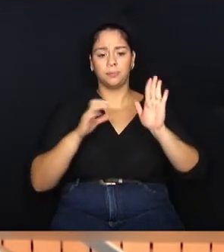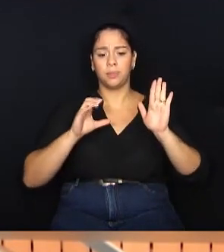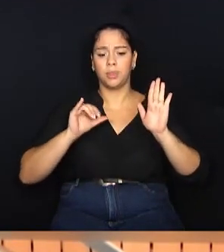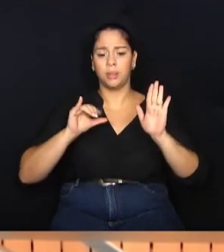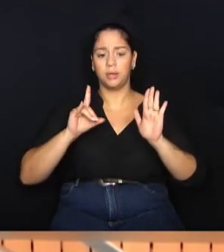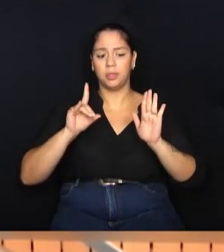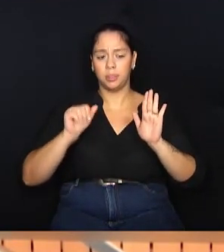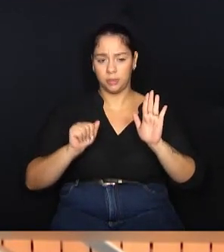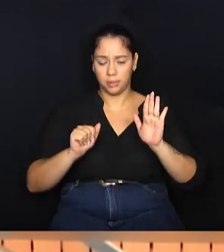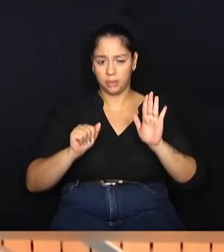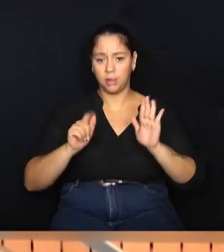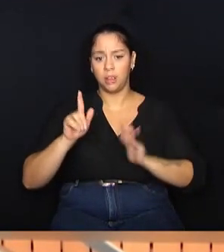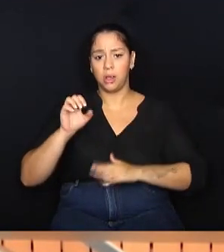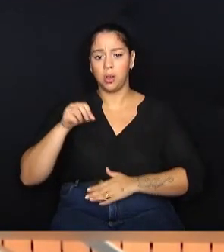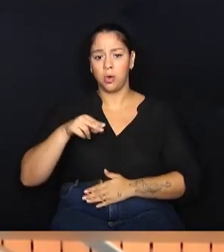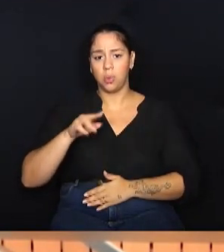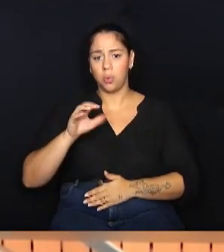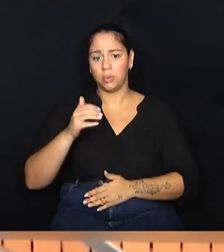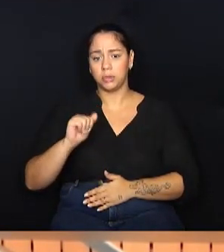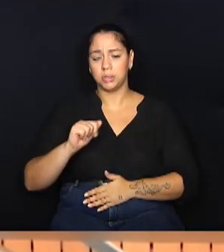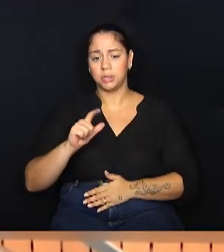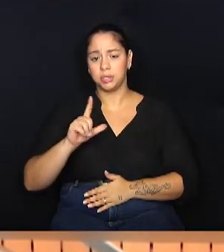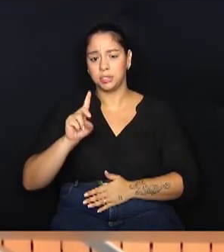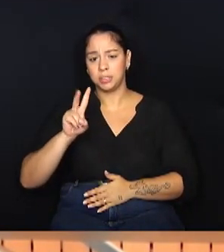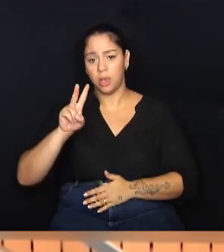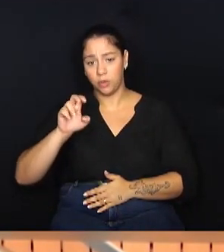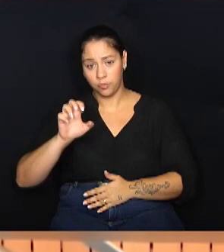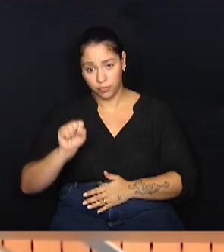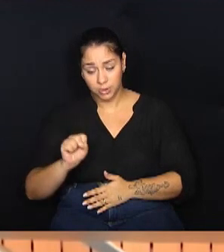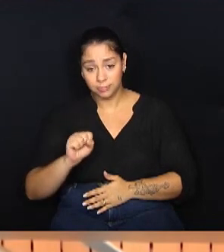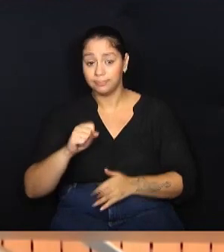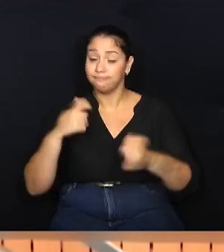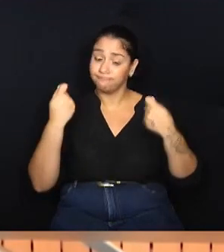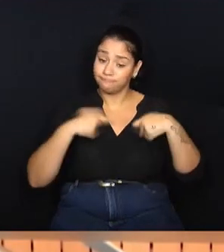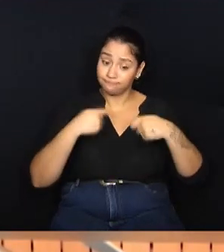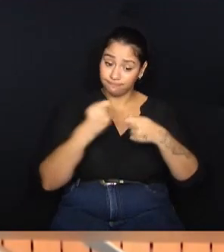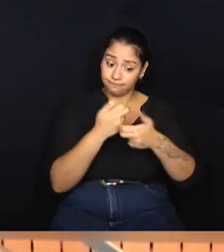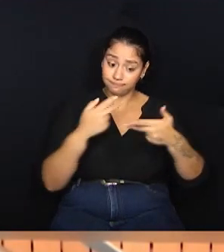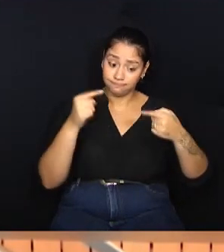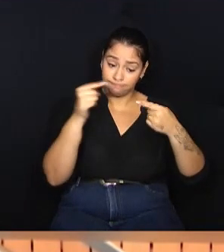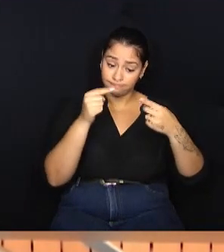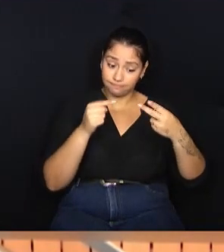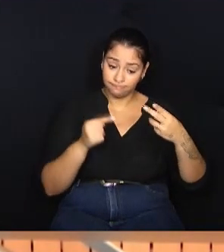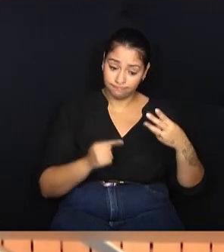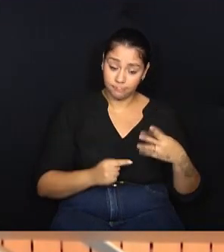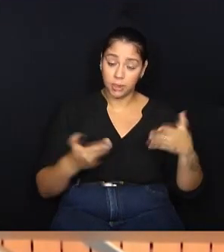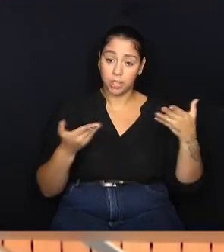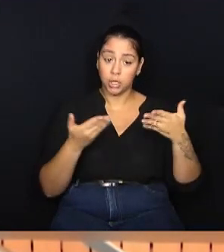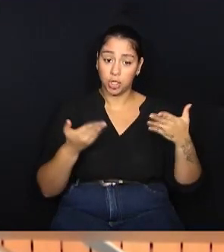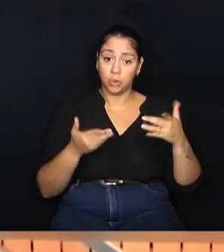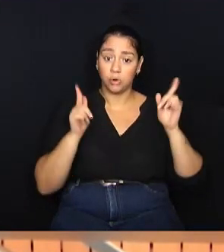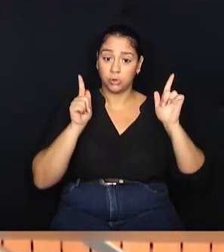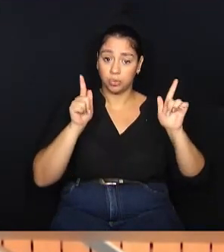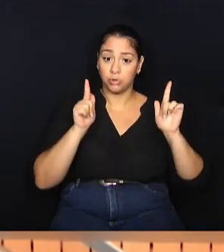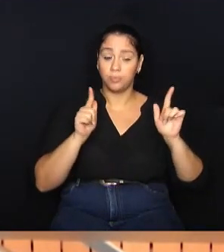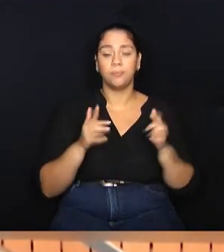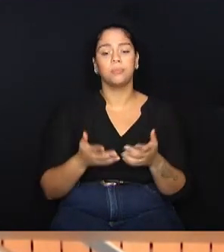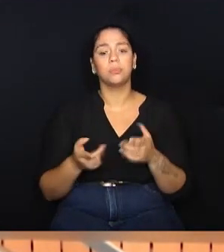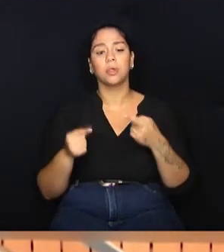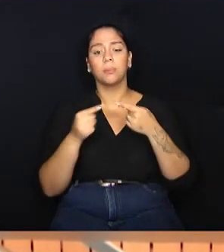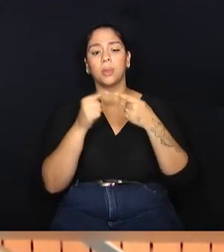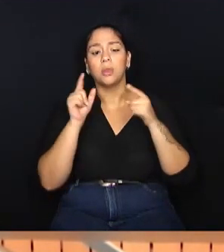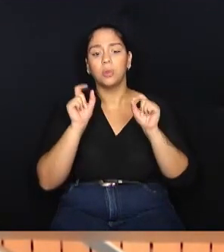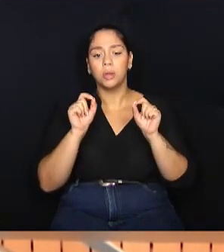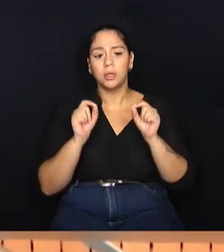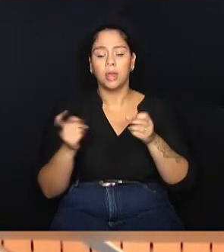né, algumas necessidades que Campinas tem e que foram anunciadas hoje. Uma delas é a retomada do programa